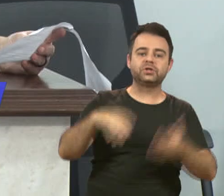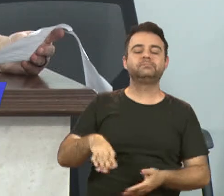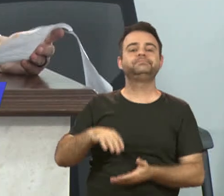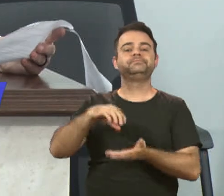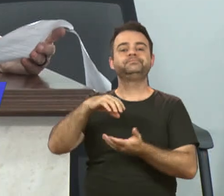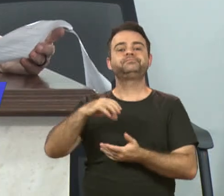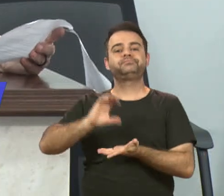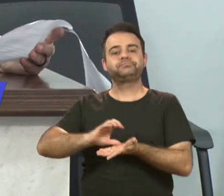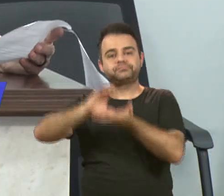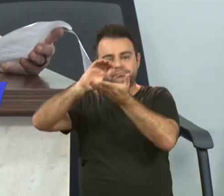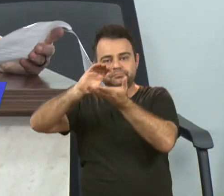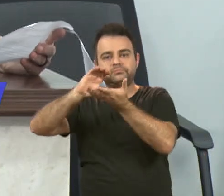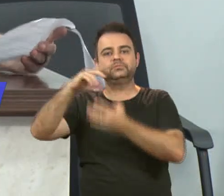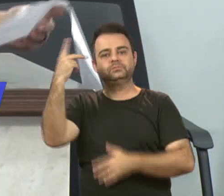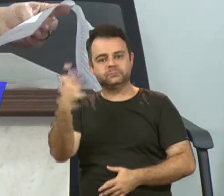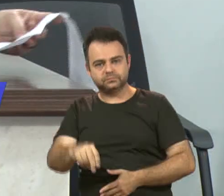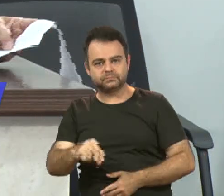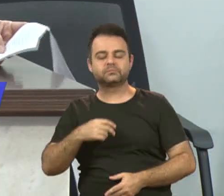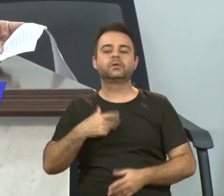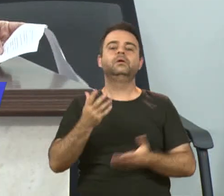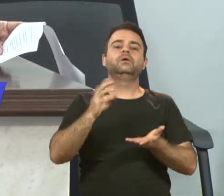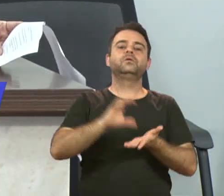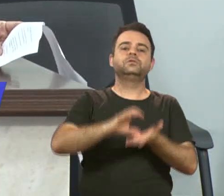do SUAS,